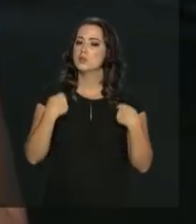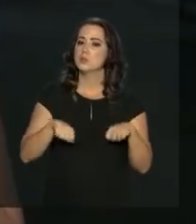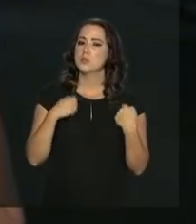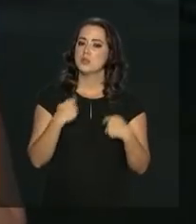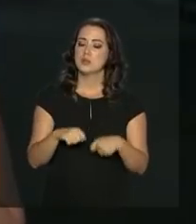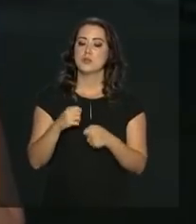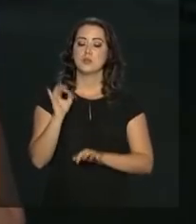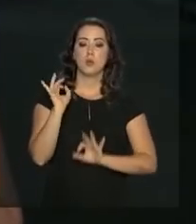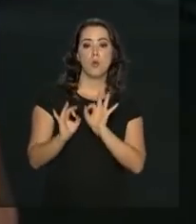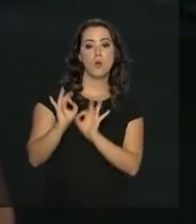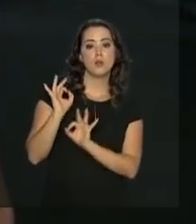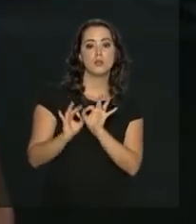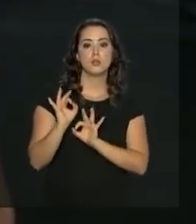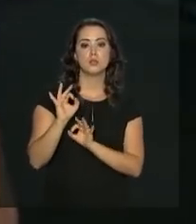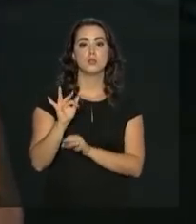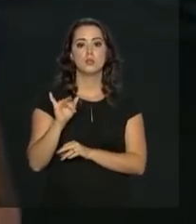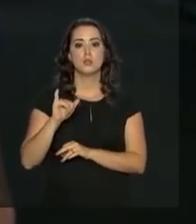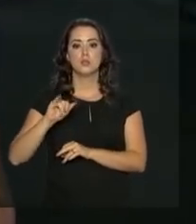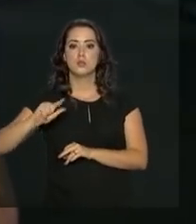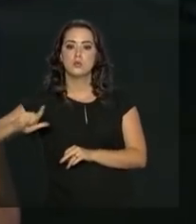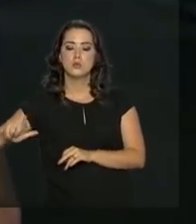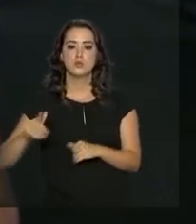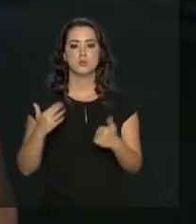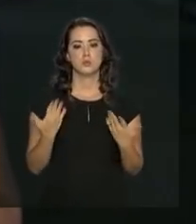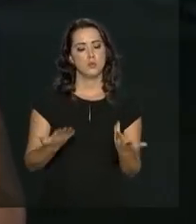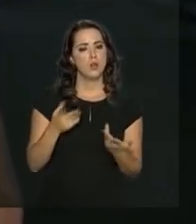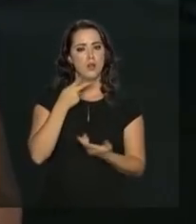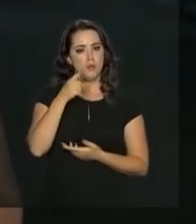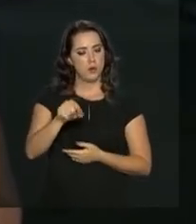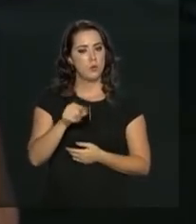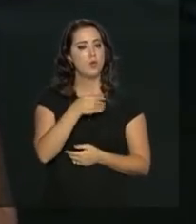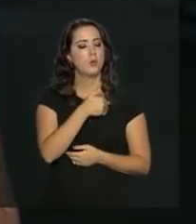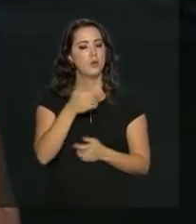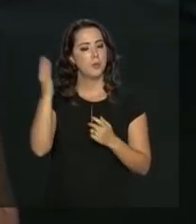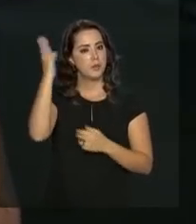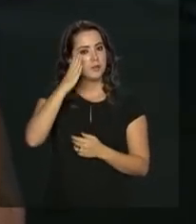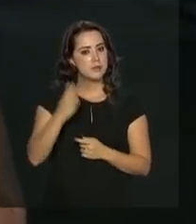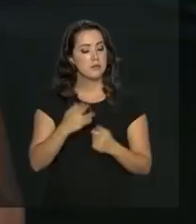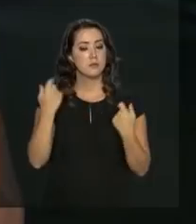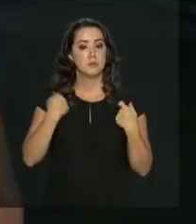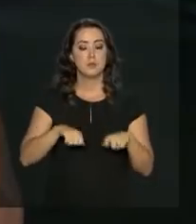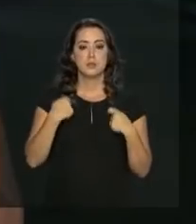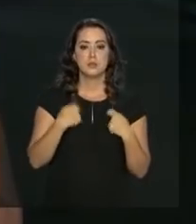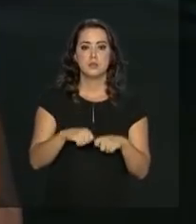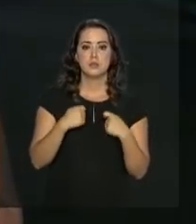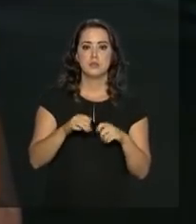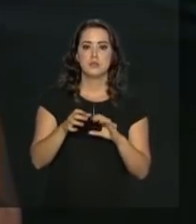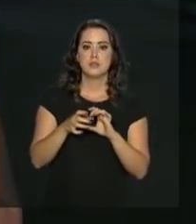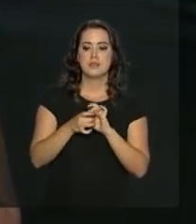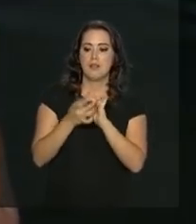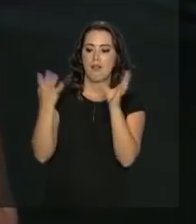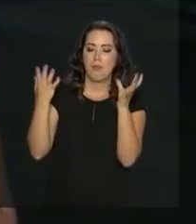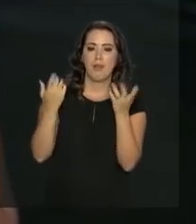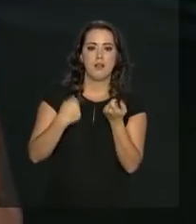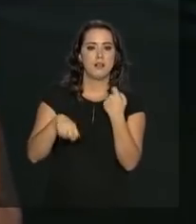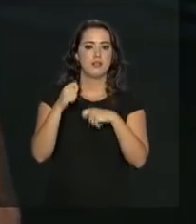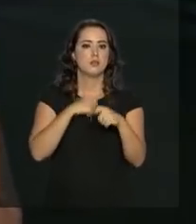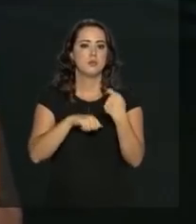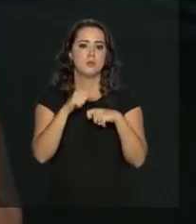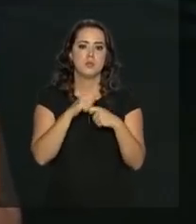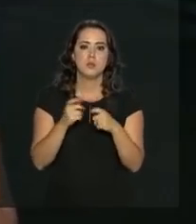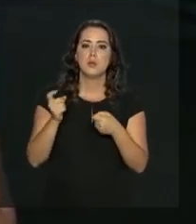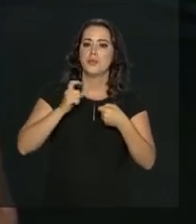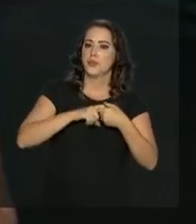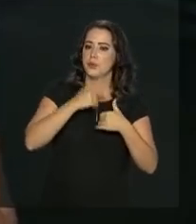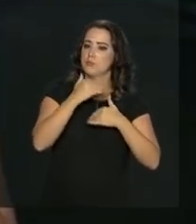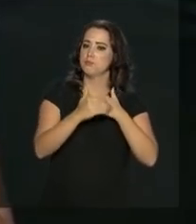necessidade de um ajuste fiscal. Segundo ele, ele afirmou que o Brasil precisa desamarrar a economia para